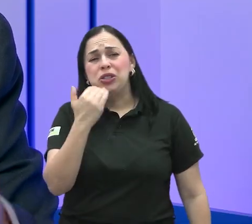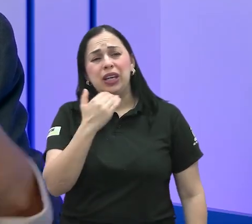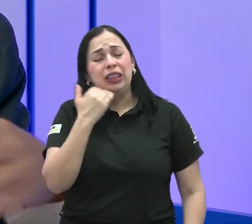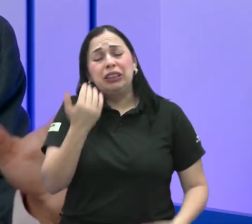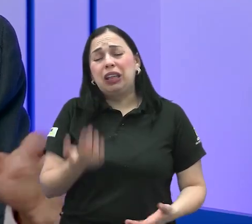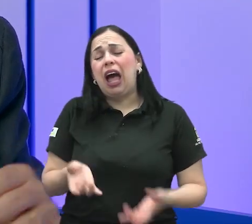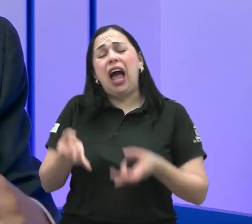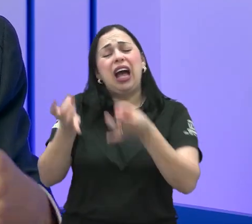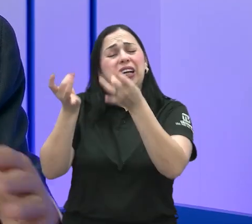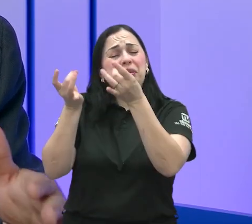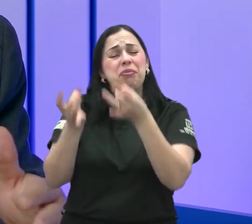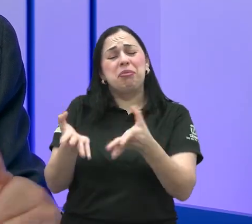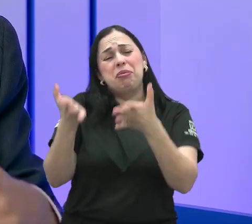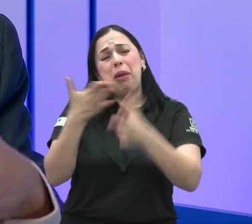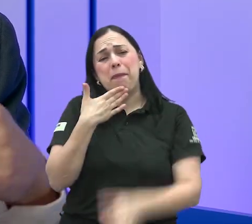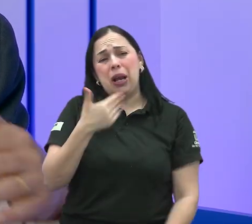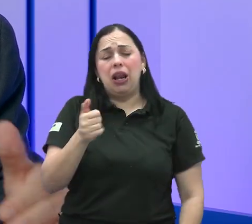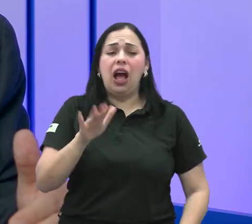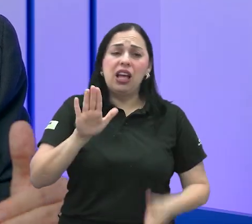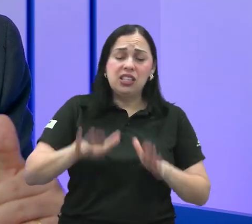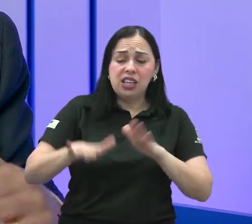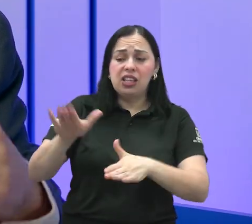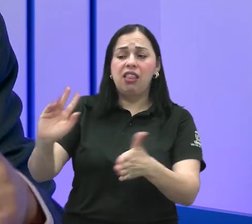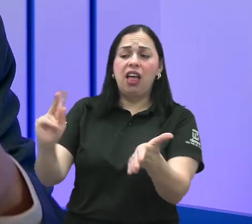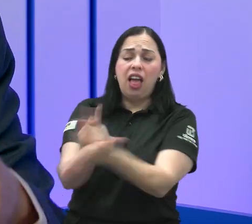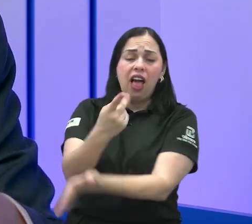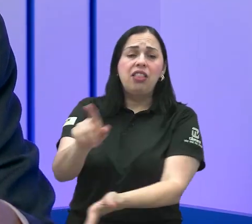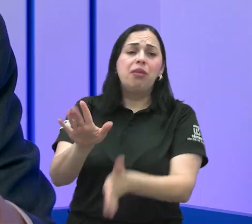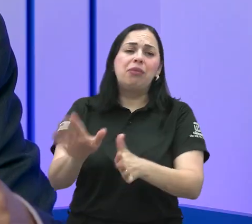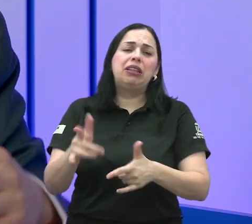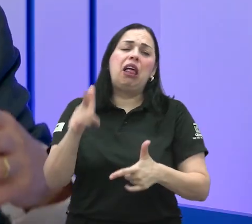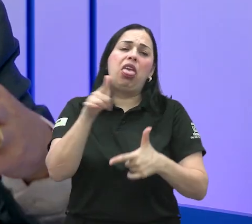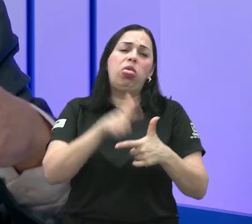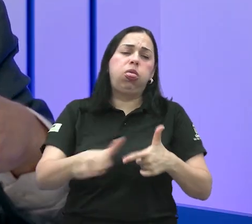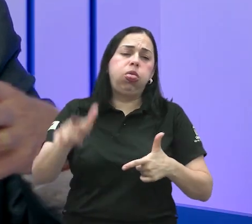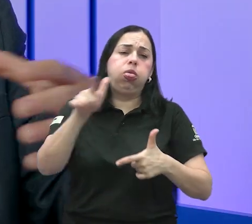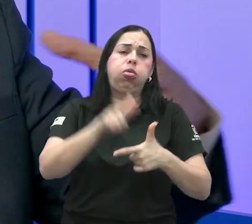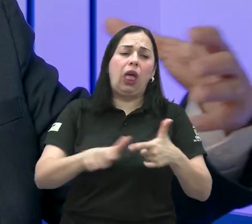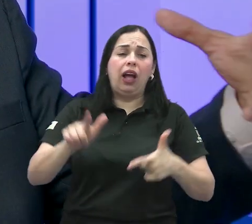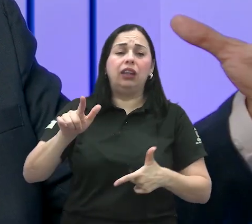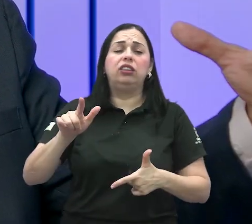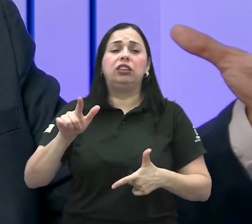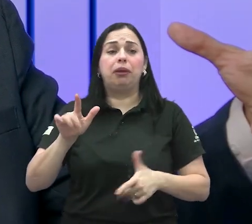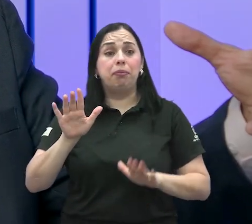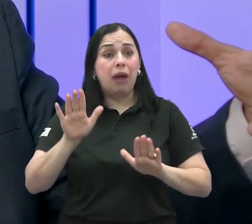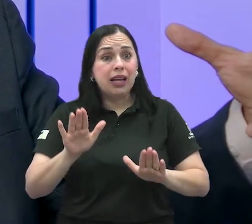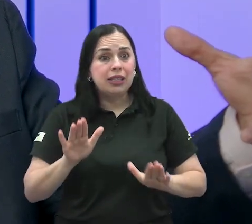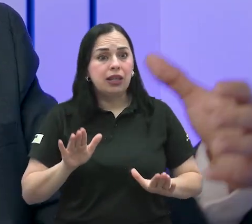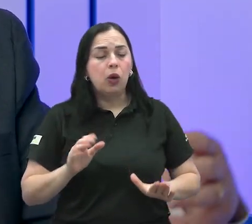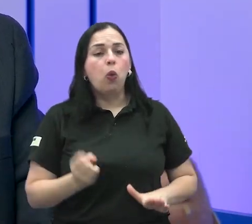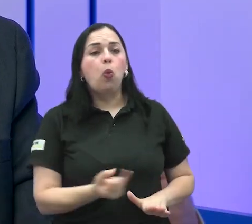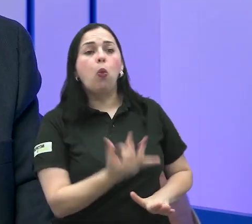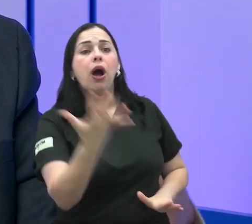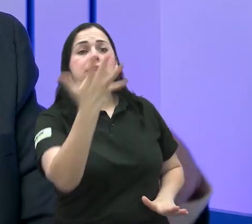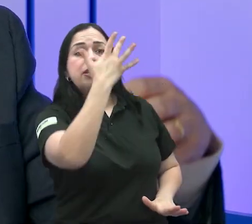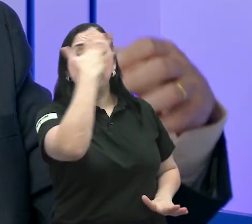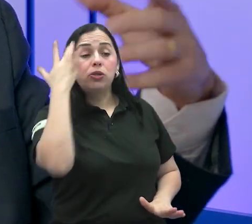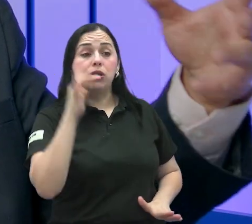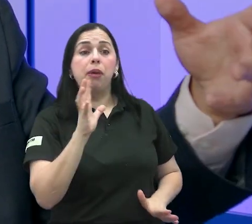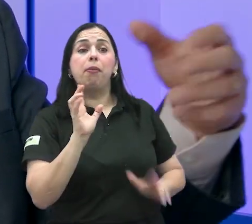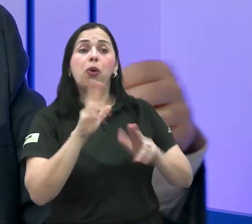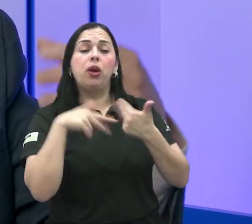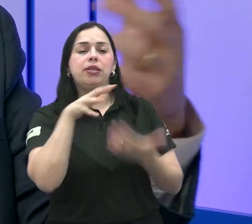pessoa prefere tolerar, embora esteja errado, porque vai dar muito trabalho para resolver. Só que quando a gente pensa isso no macro, estes